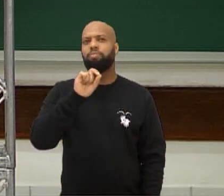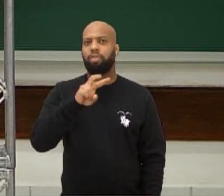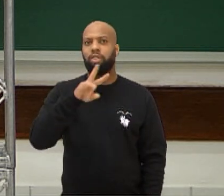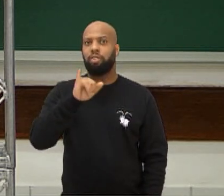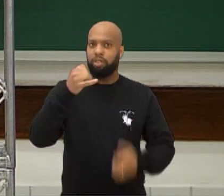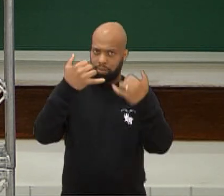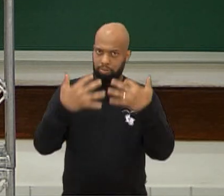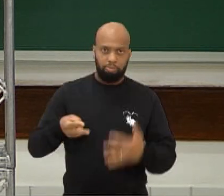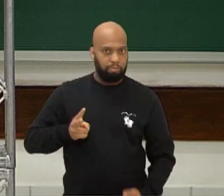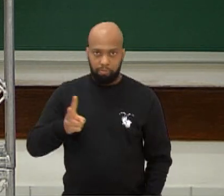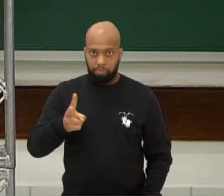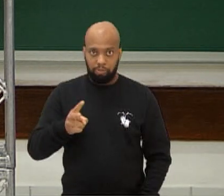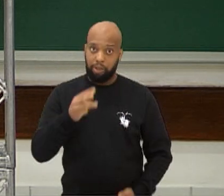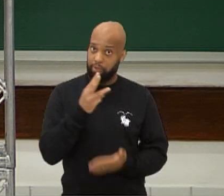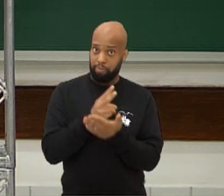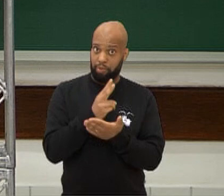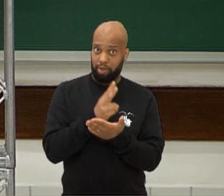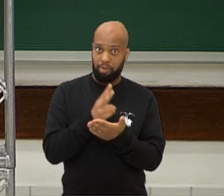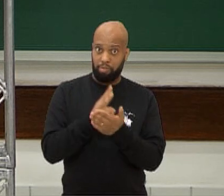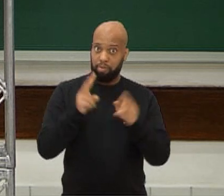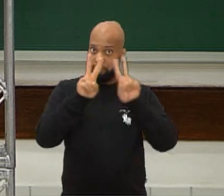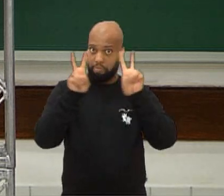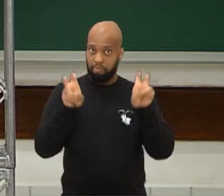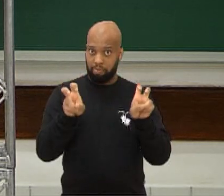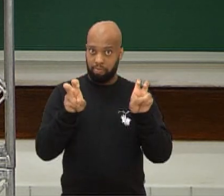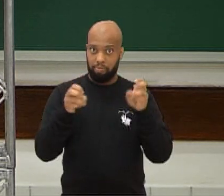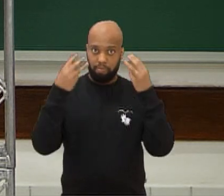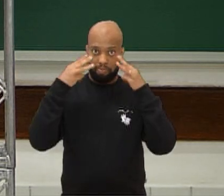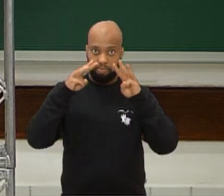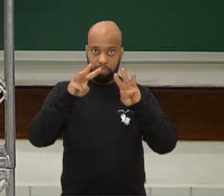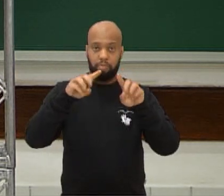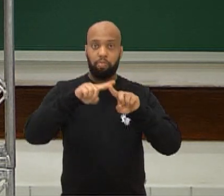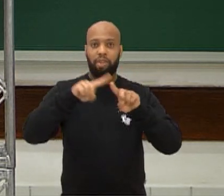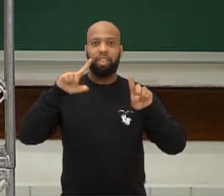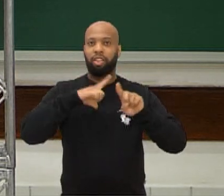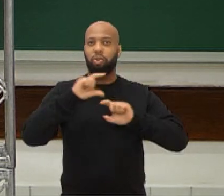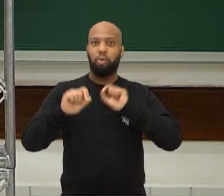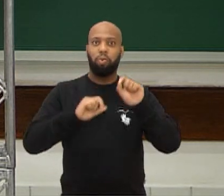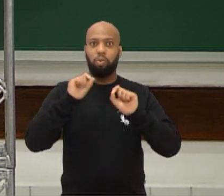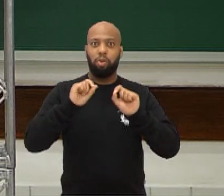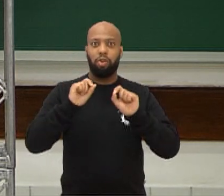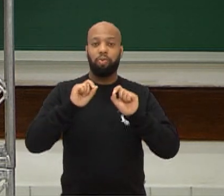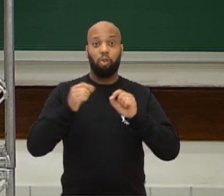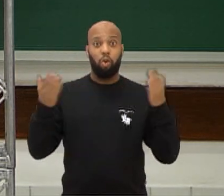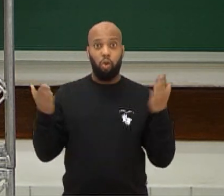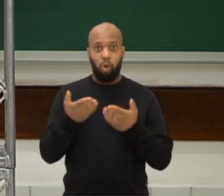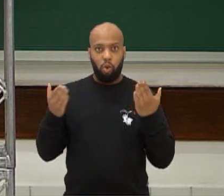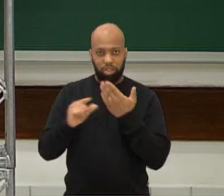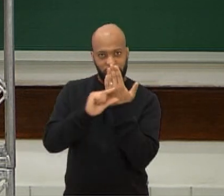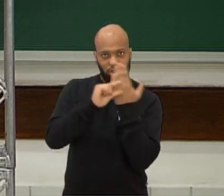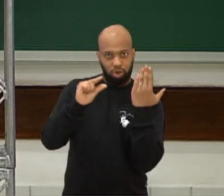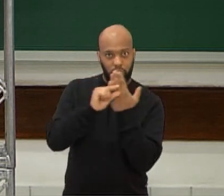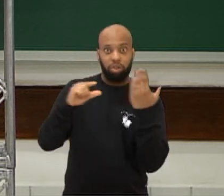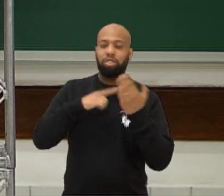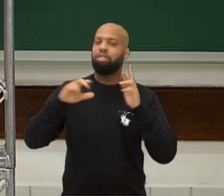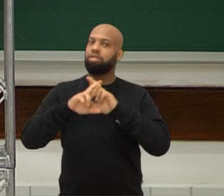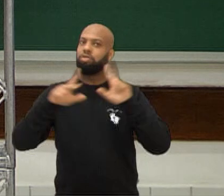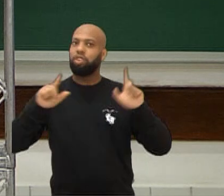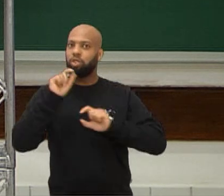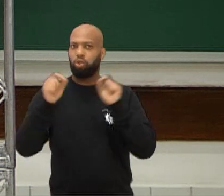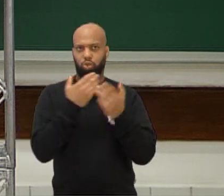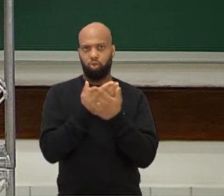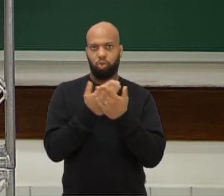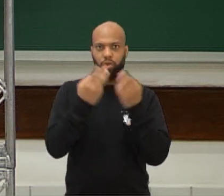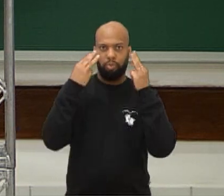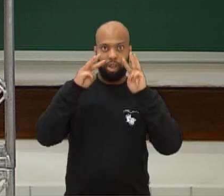falar ainda sobre Maquiavel. Só que vocês terão uma surpresa, porque o Maquiavel de hoje vai ser bem diferente do Maquiavel